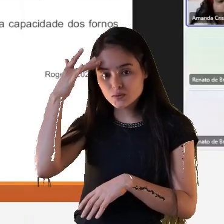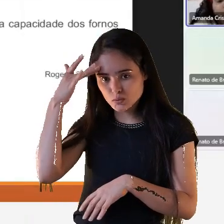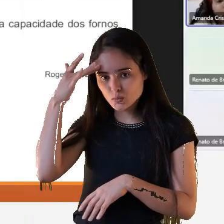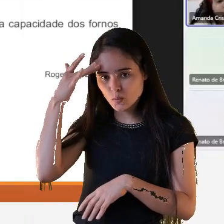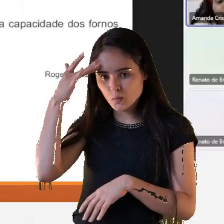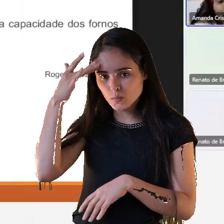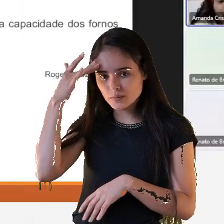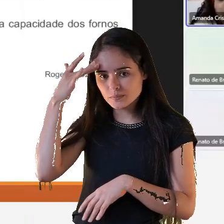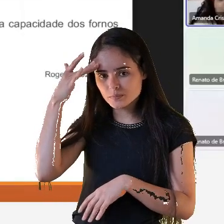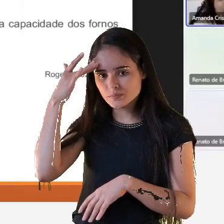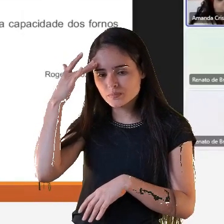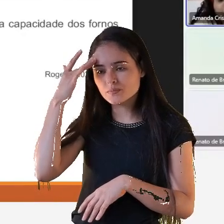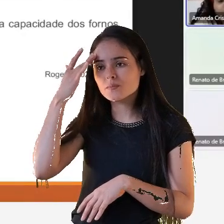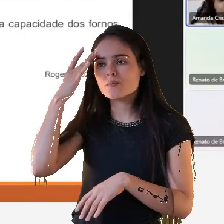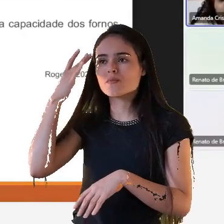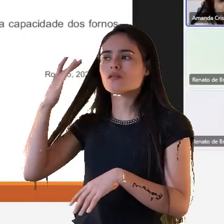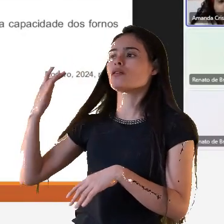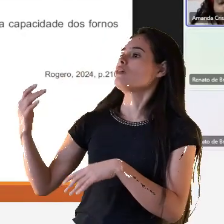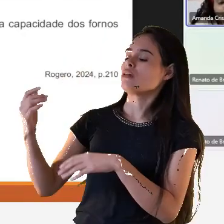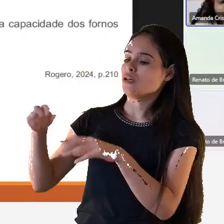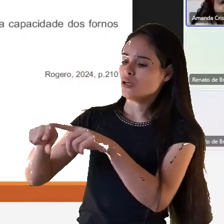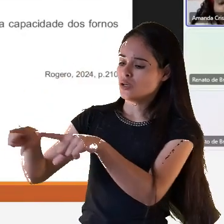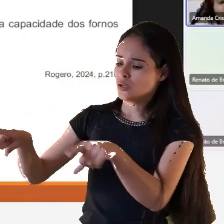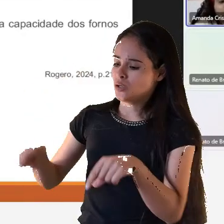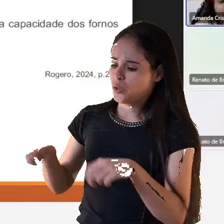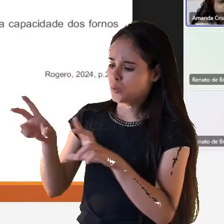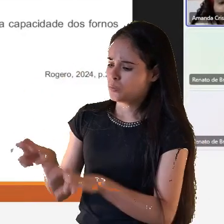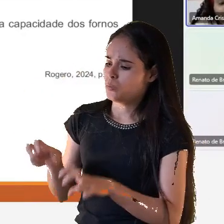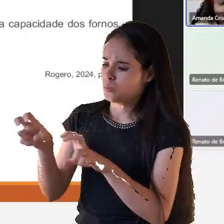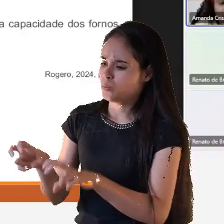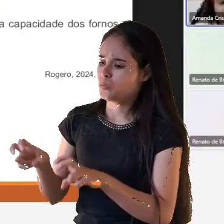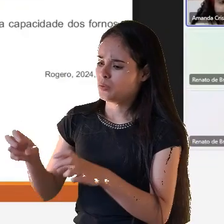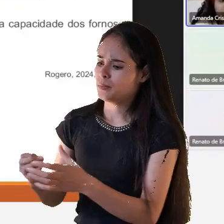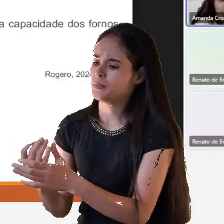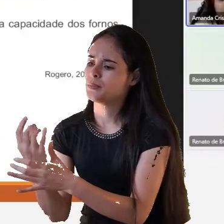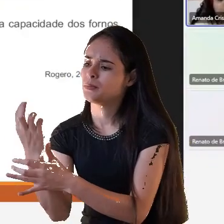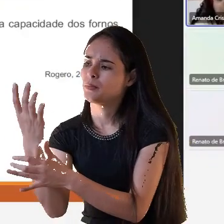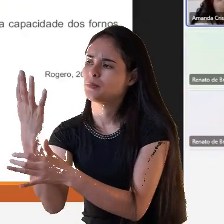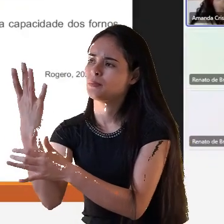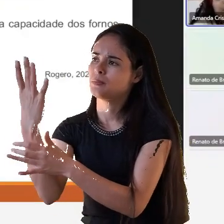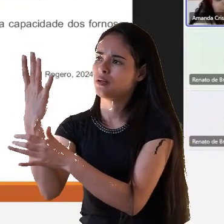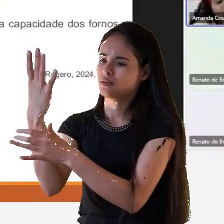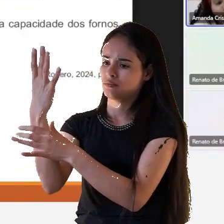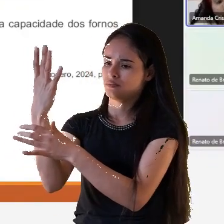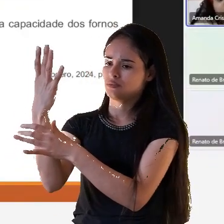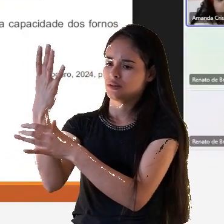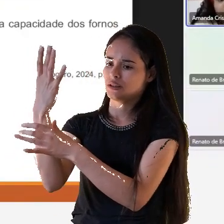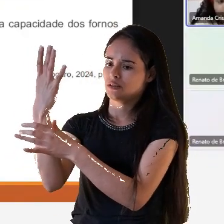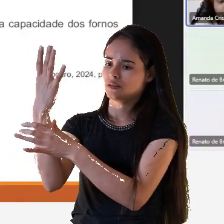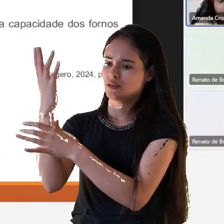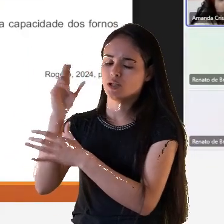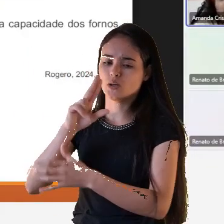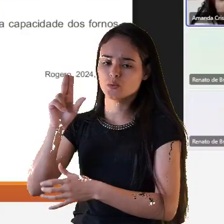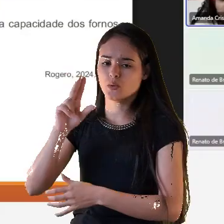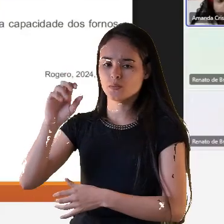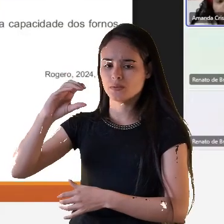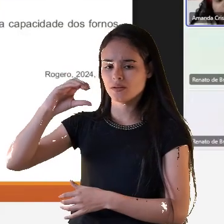ciclo de açúcar, foi ocupado por africanos, né? Porque eram pessoas que